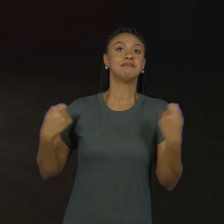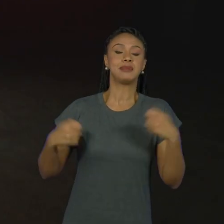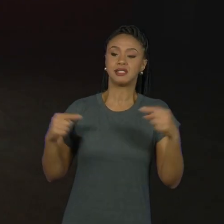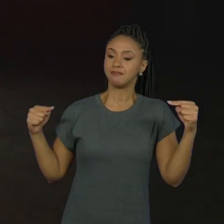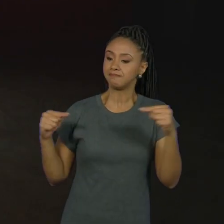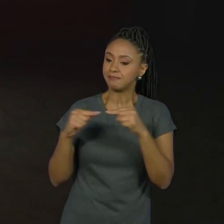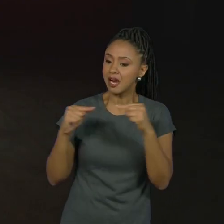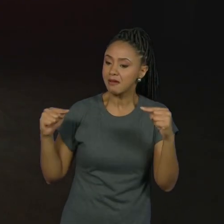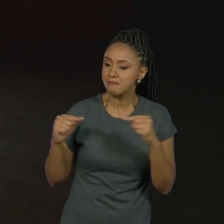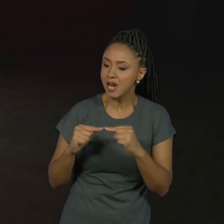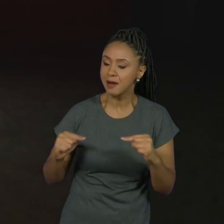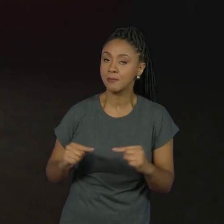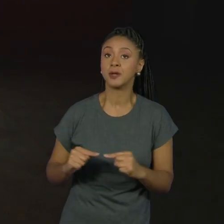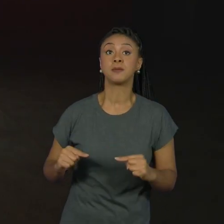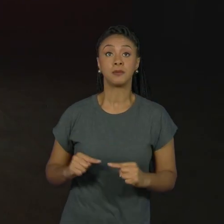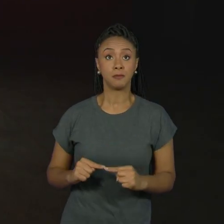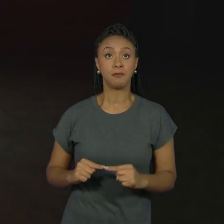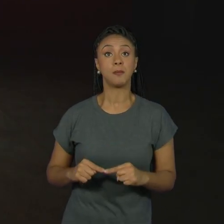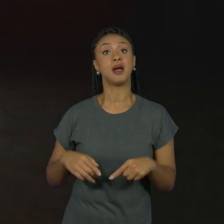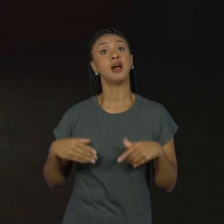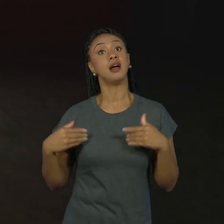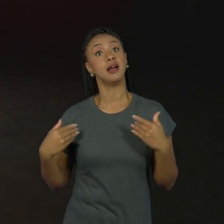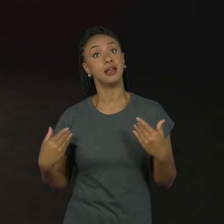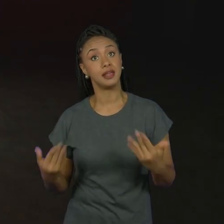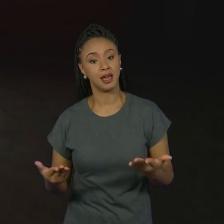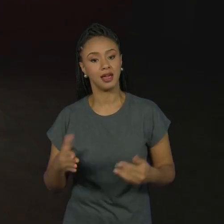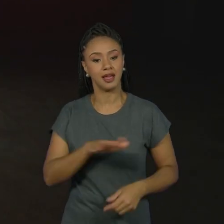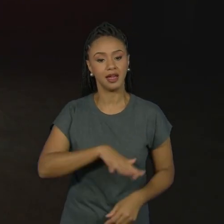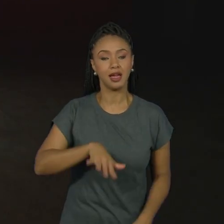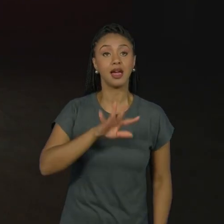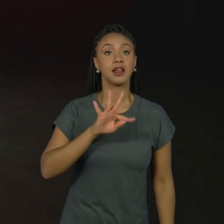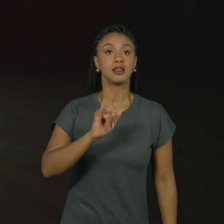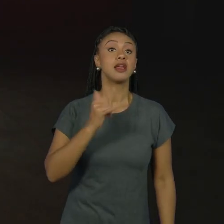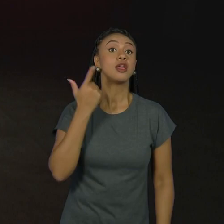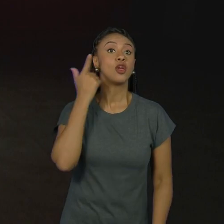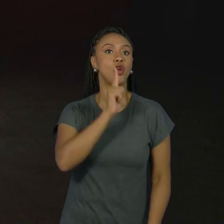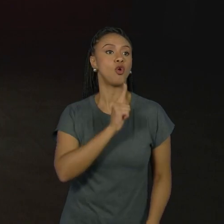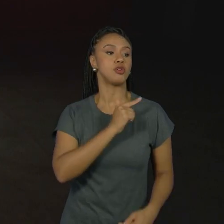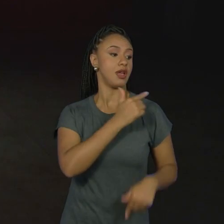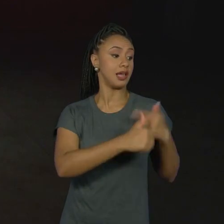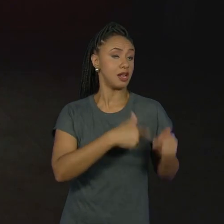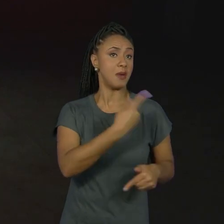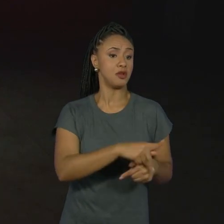a tecnologia da informação consiga exercer seu papel.